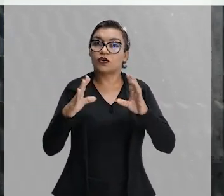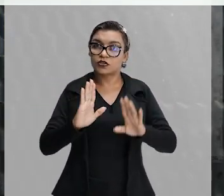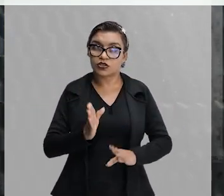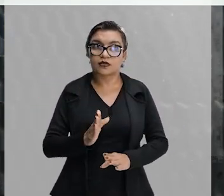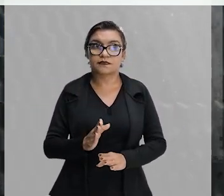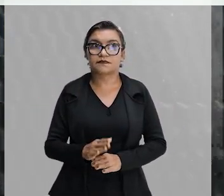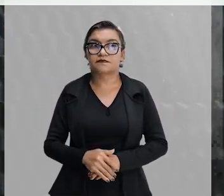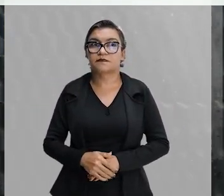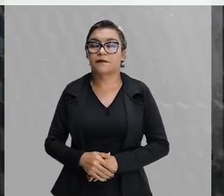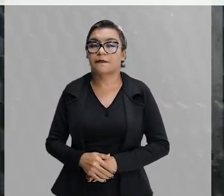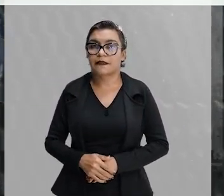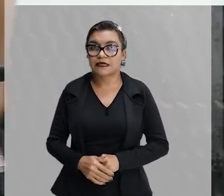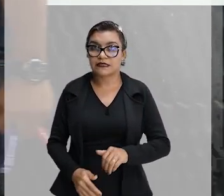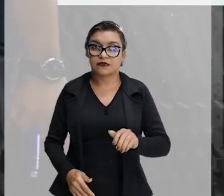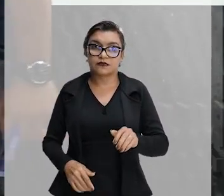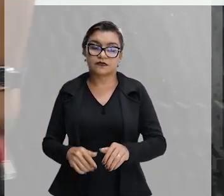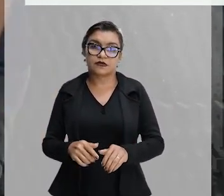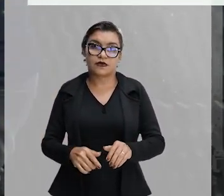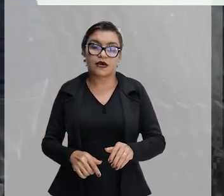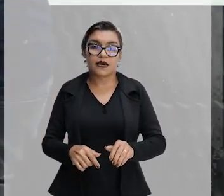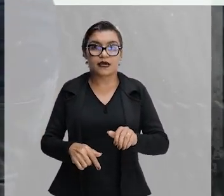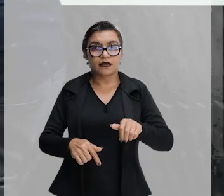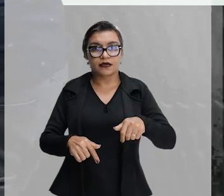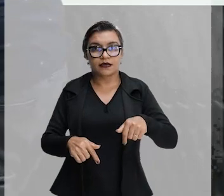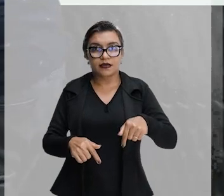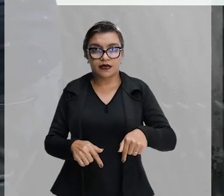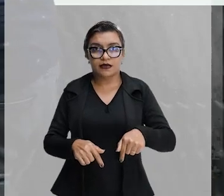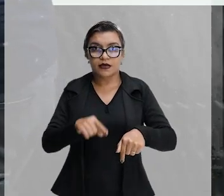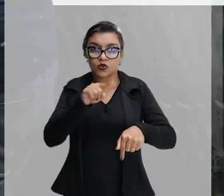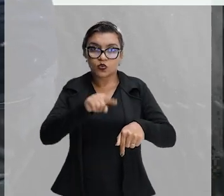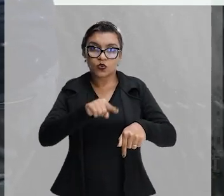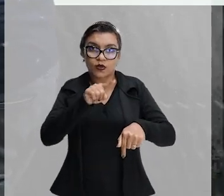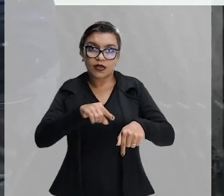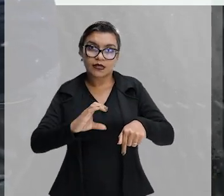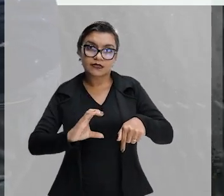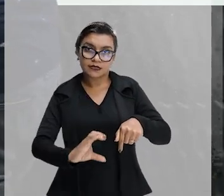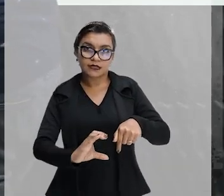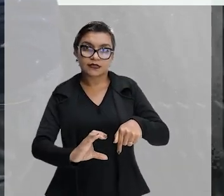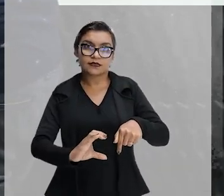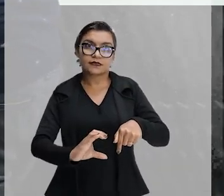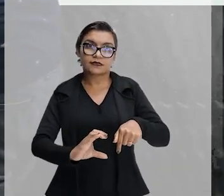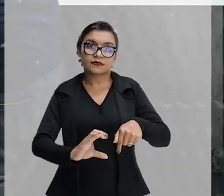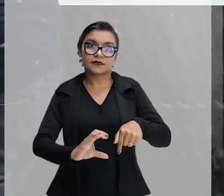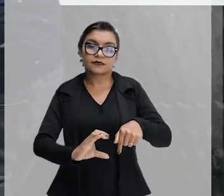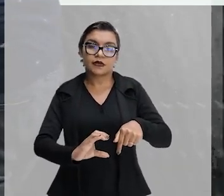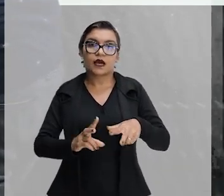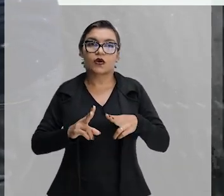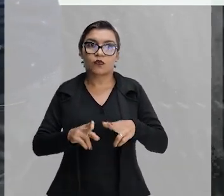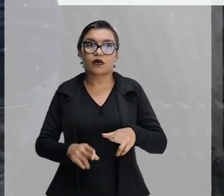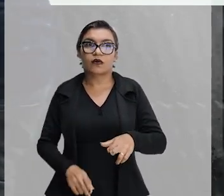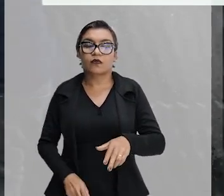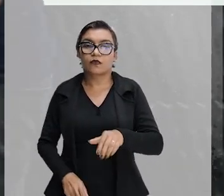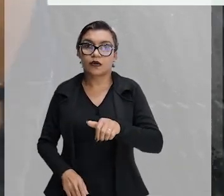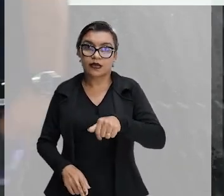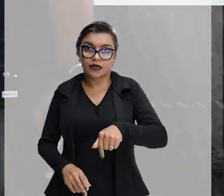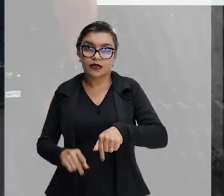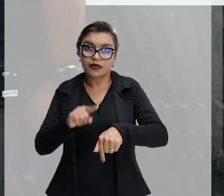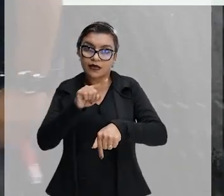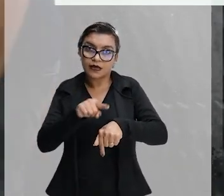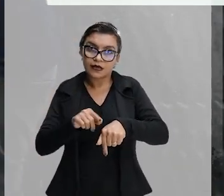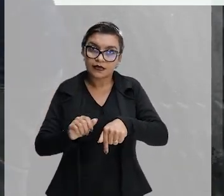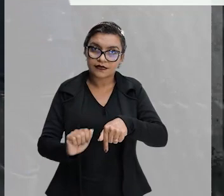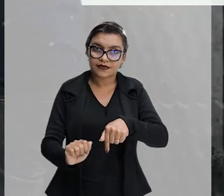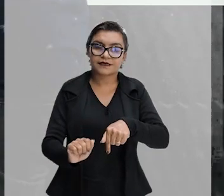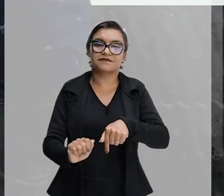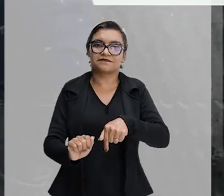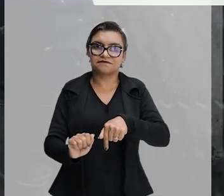Q, duas linhas C, que vai ser o final, vai ser igual ao Q' A, que é a primeira vez que a gente